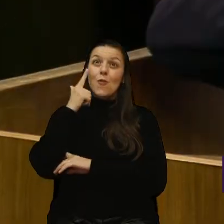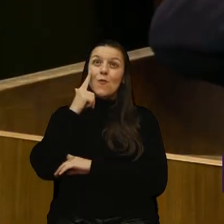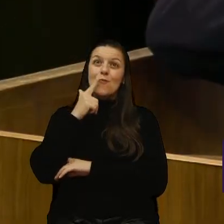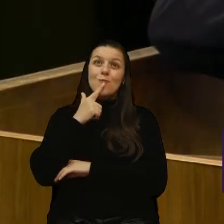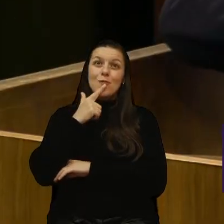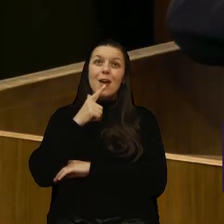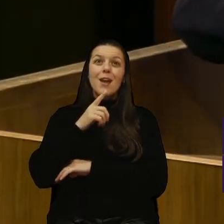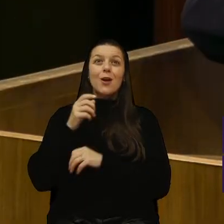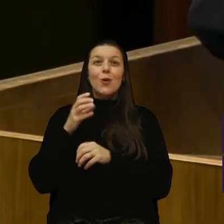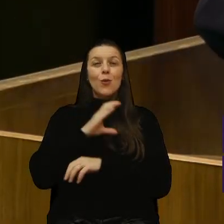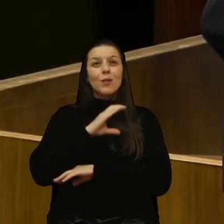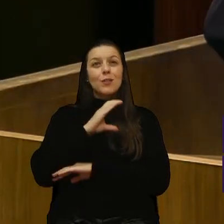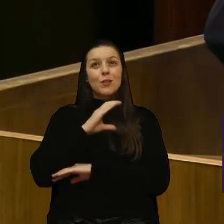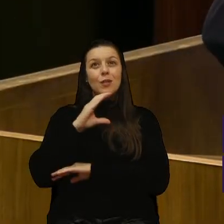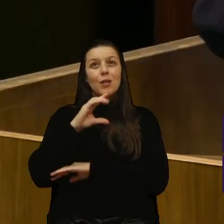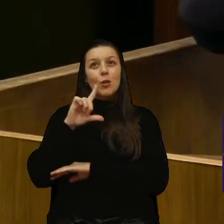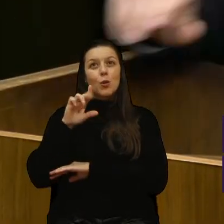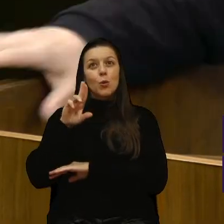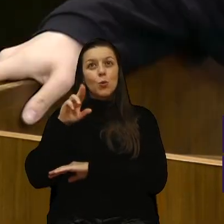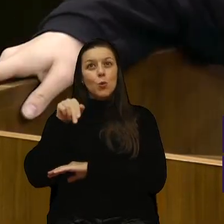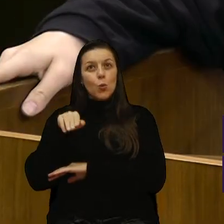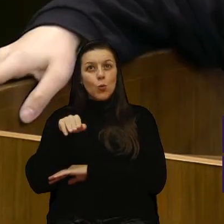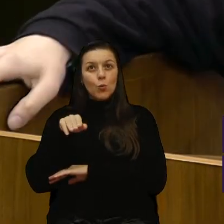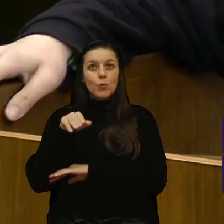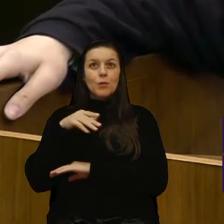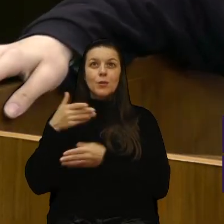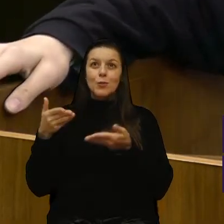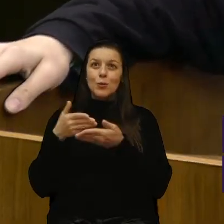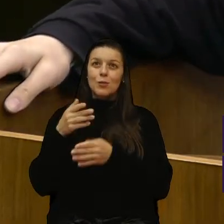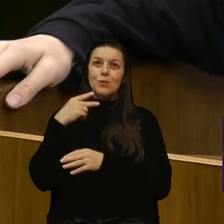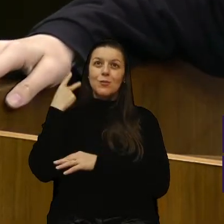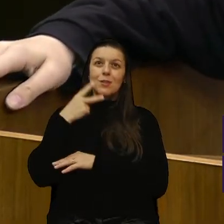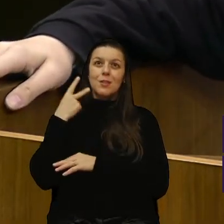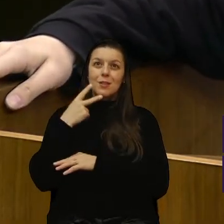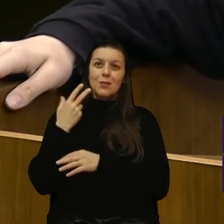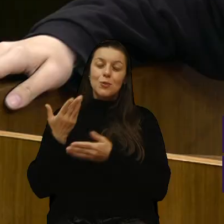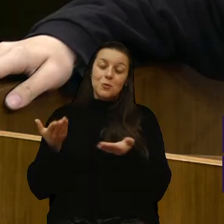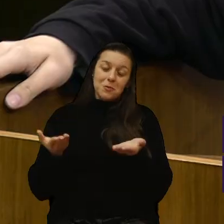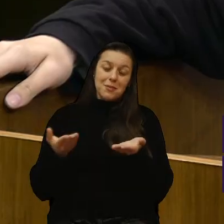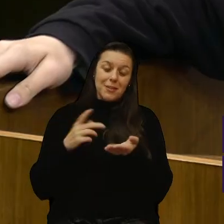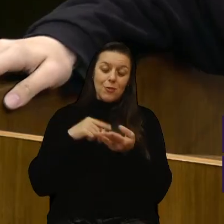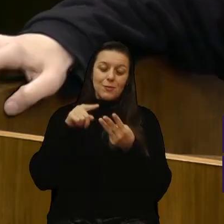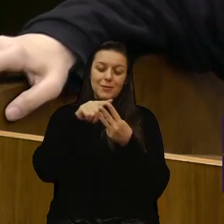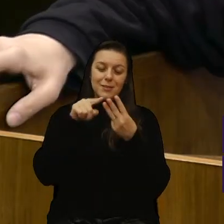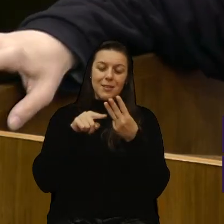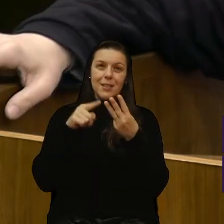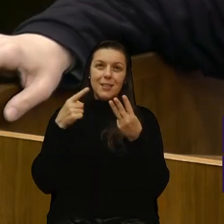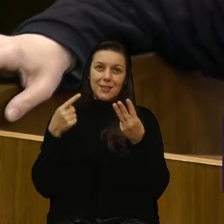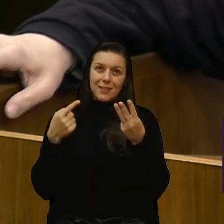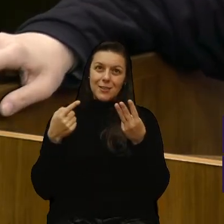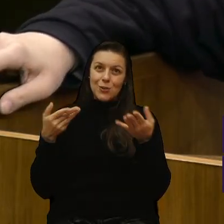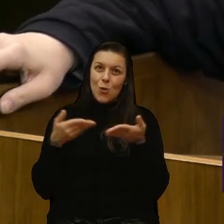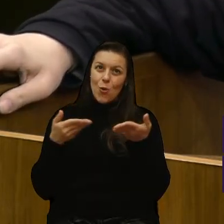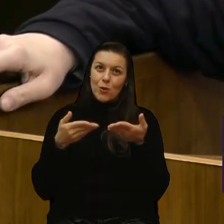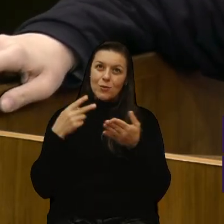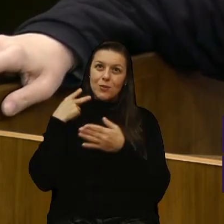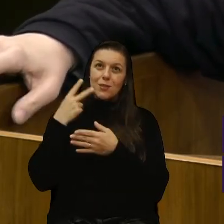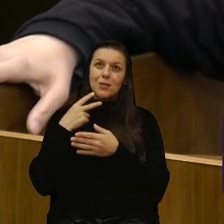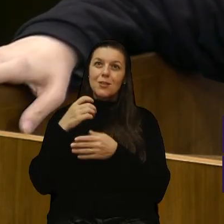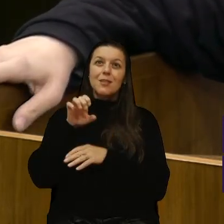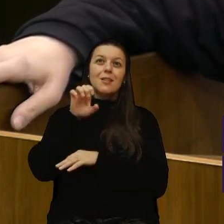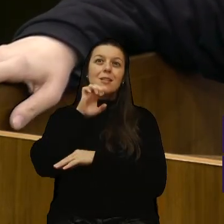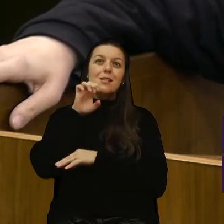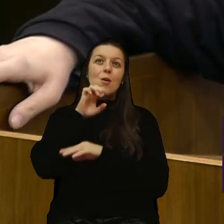CRUM, funcionário da Universidade de Caxias do Sul, e hoje é vereador dessa casa. E a vereadora Estela também foi do